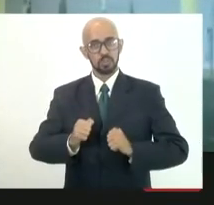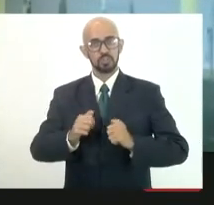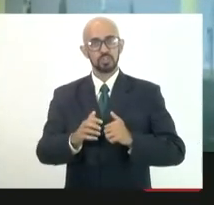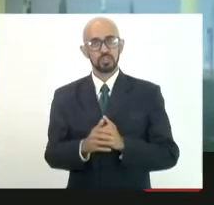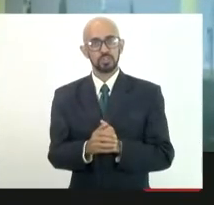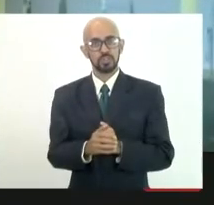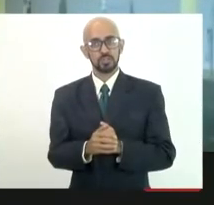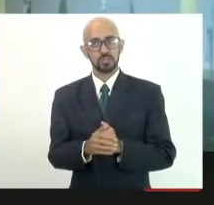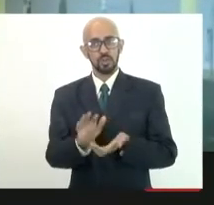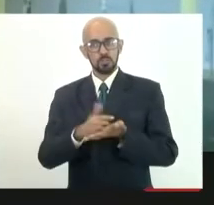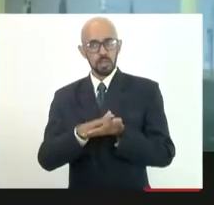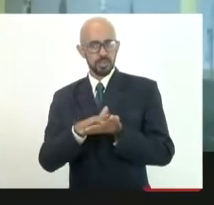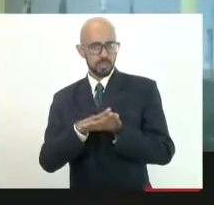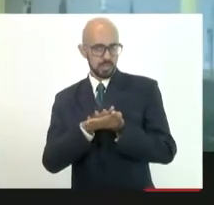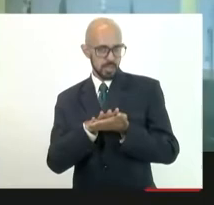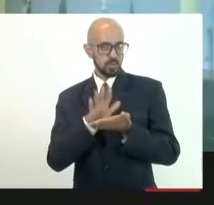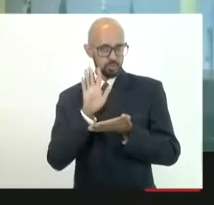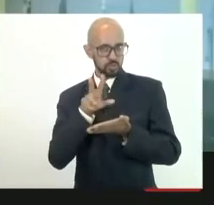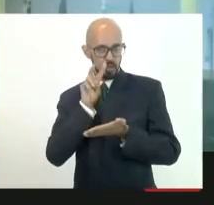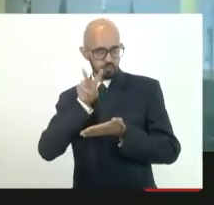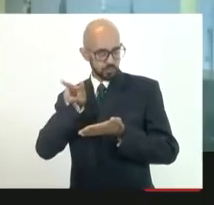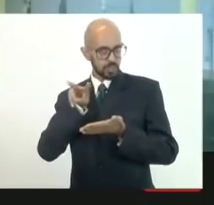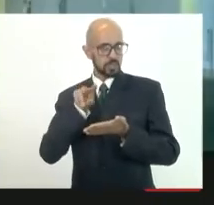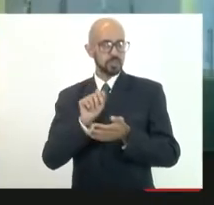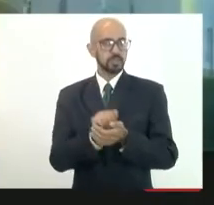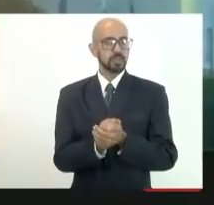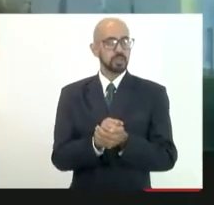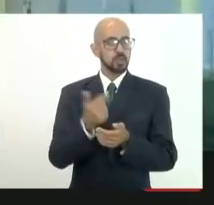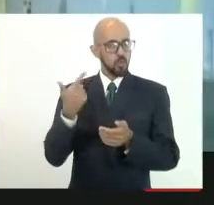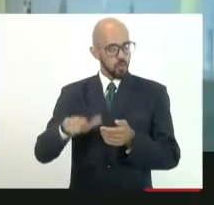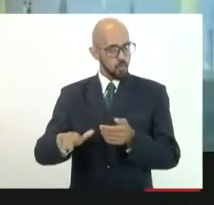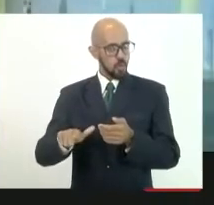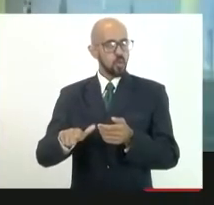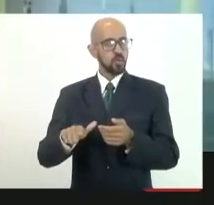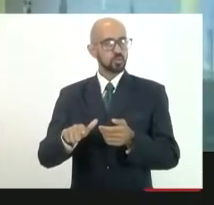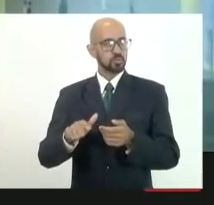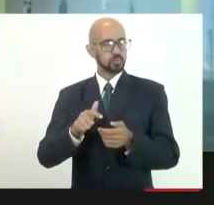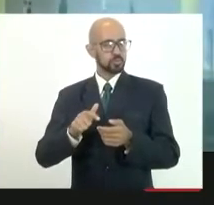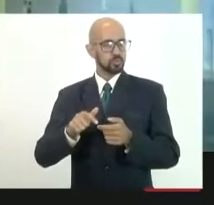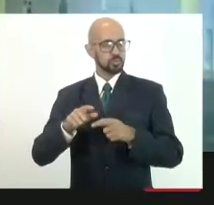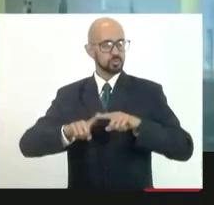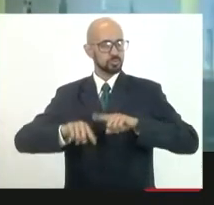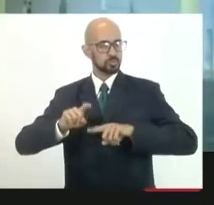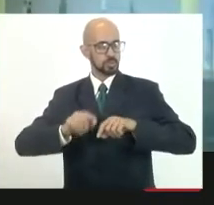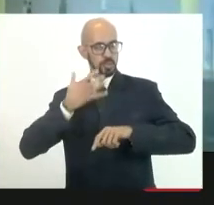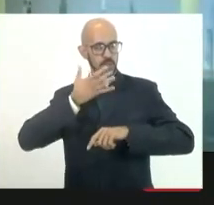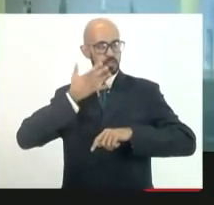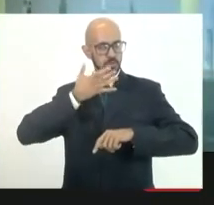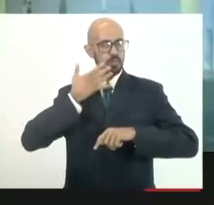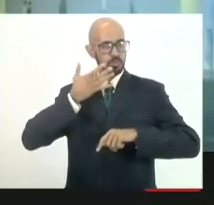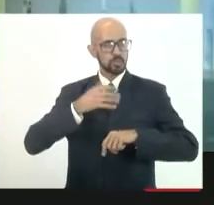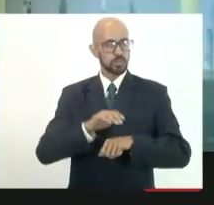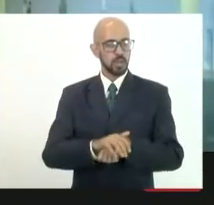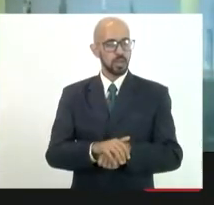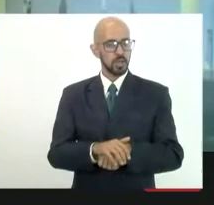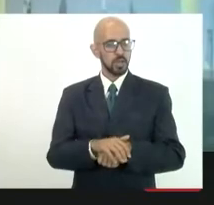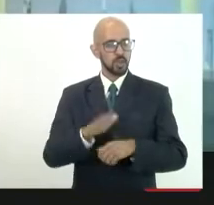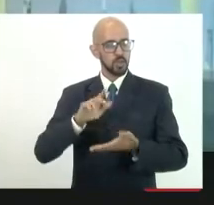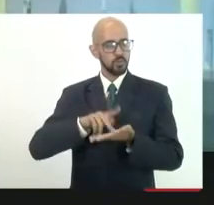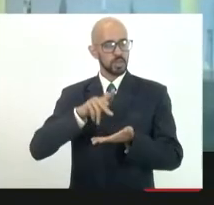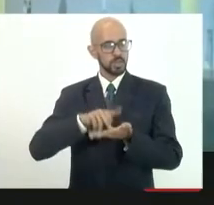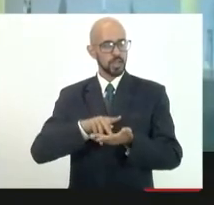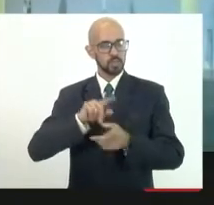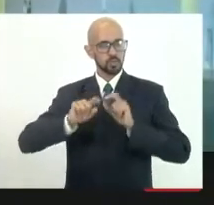Com o pandeiro, como eu já vi, e com outros instrumentos. Então, eu acho que a verdade, nesse momento, é